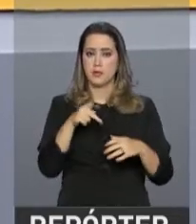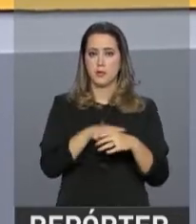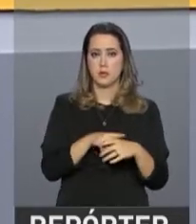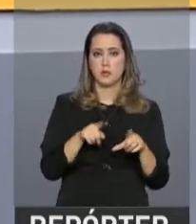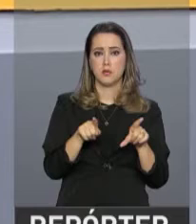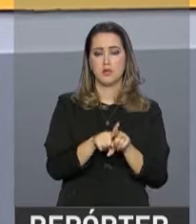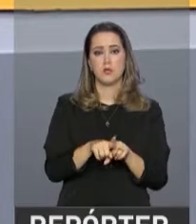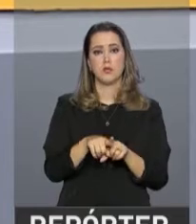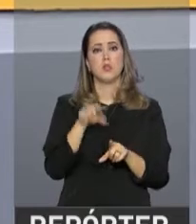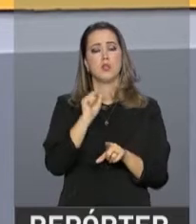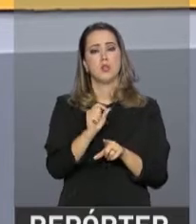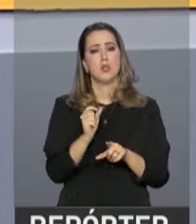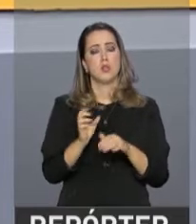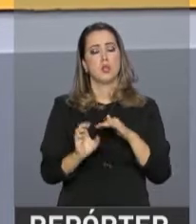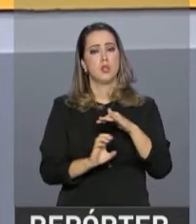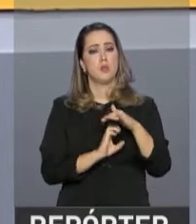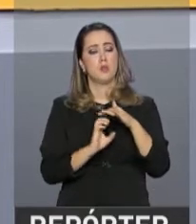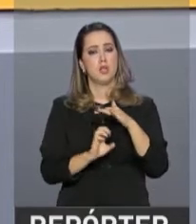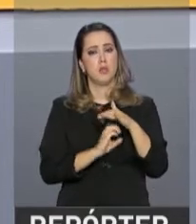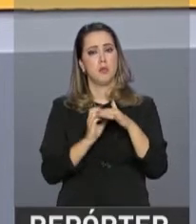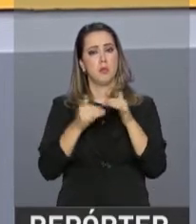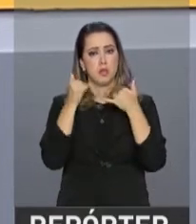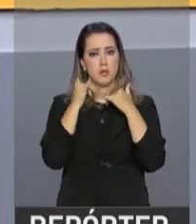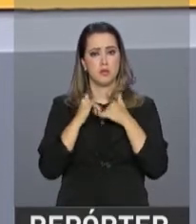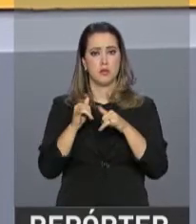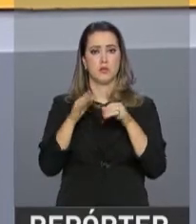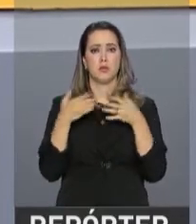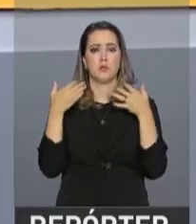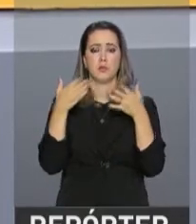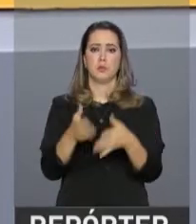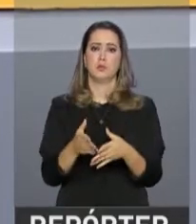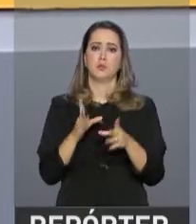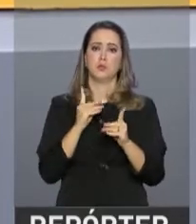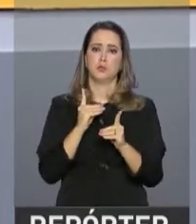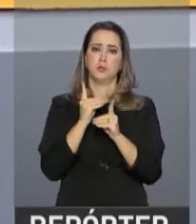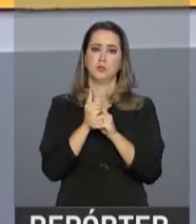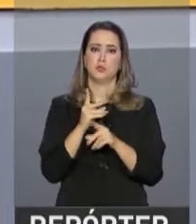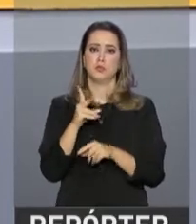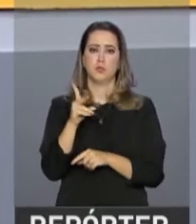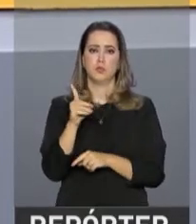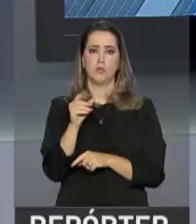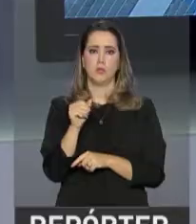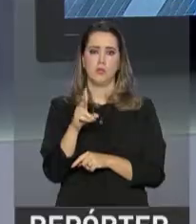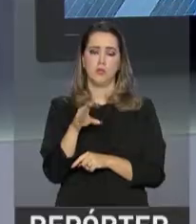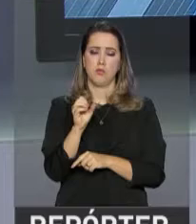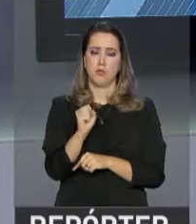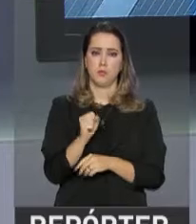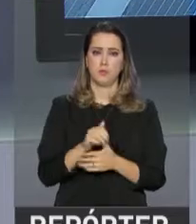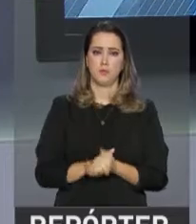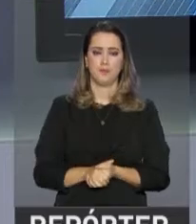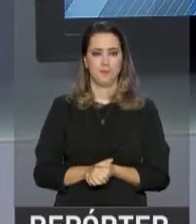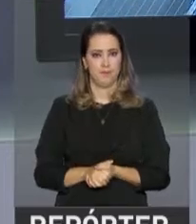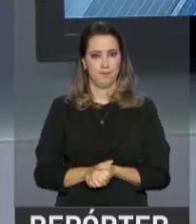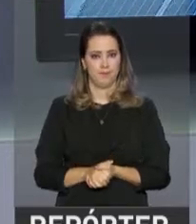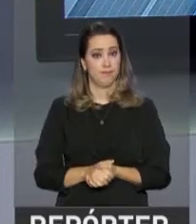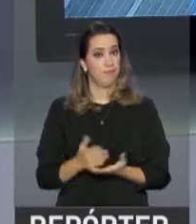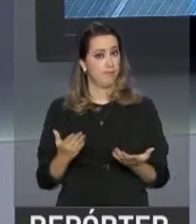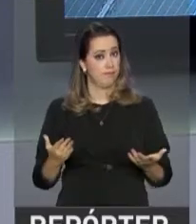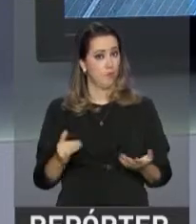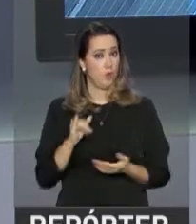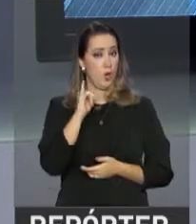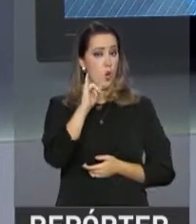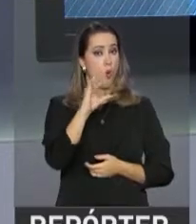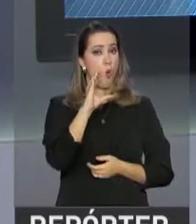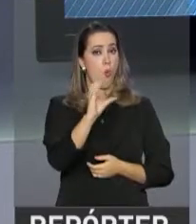eo wilson ferreira júnior presidente da eletrobrás também vão participar do evento em da voz o índice de confiança do